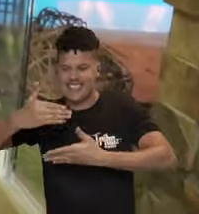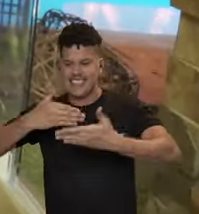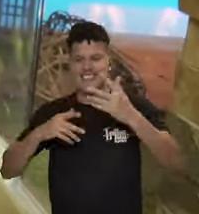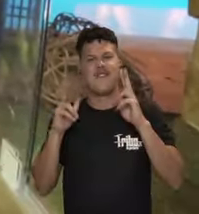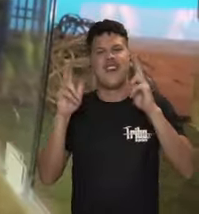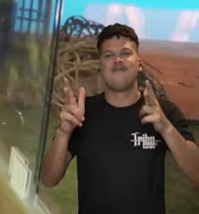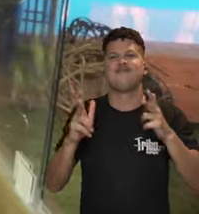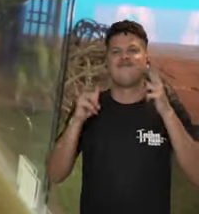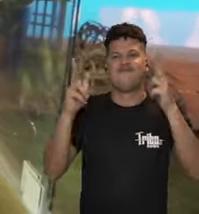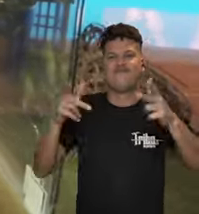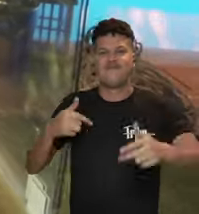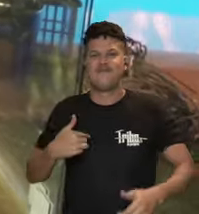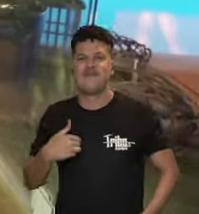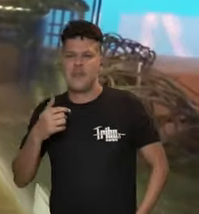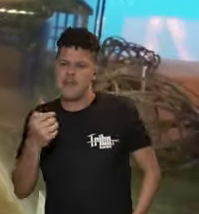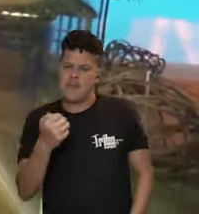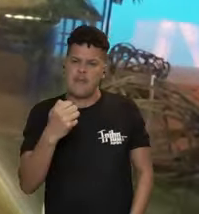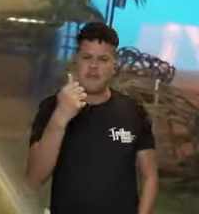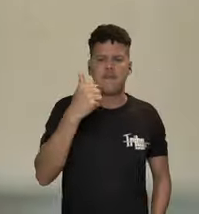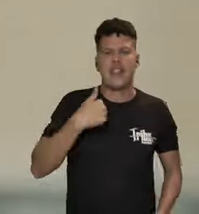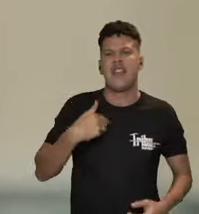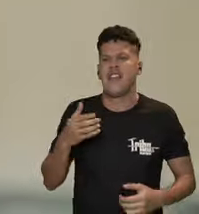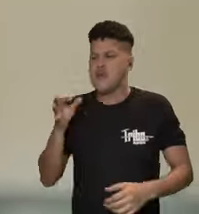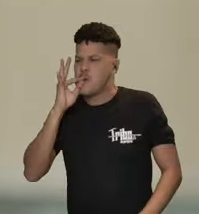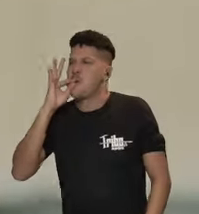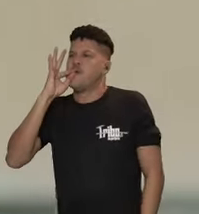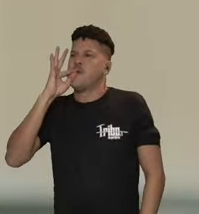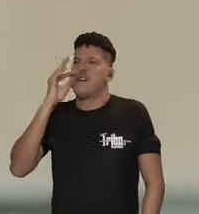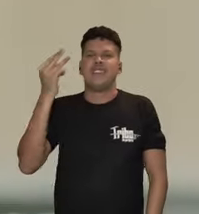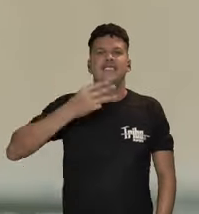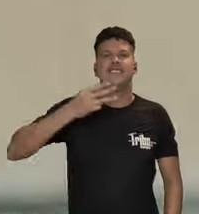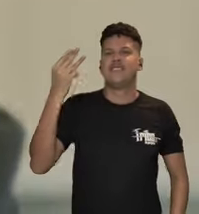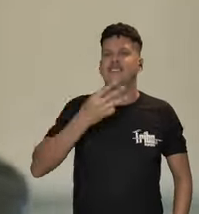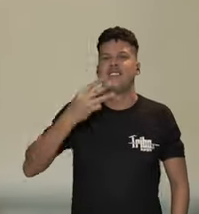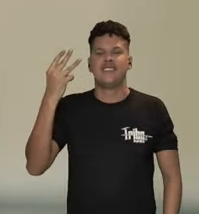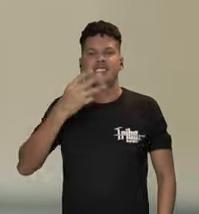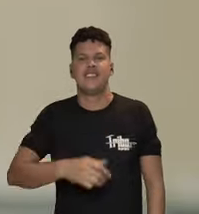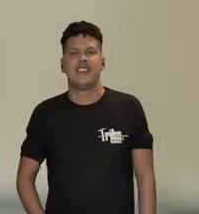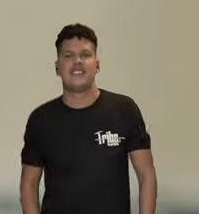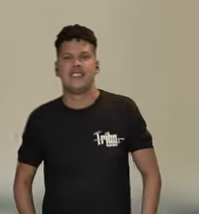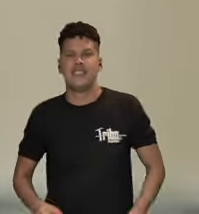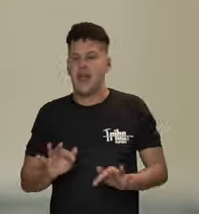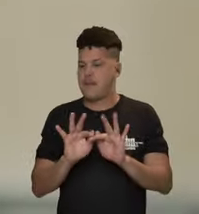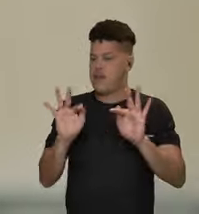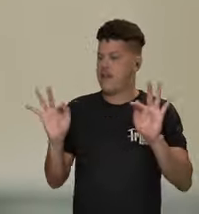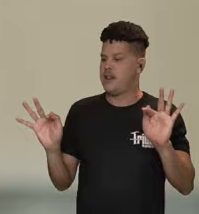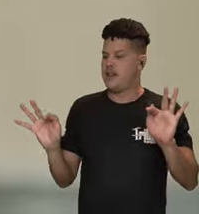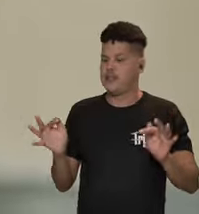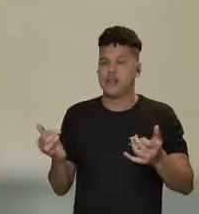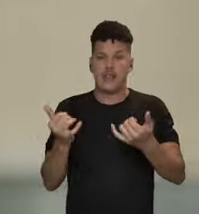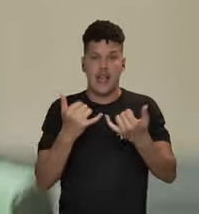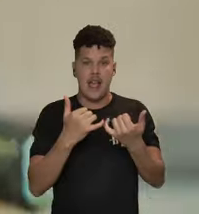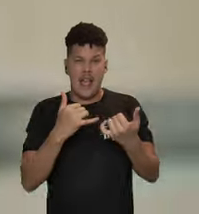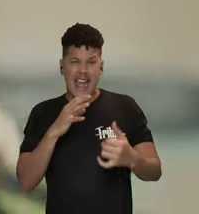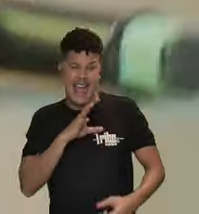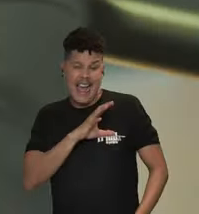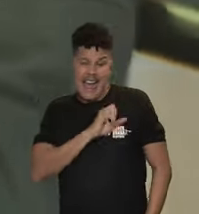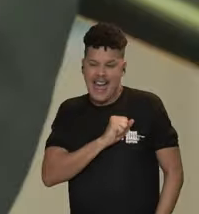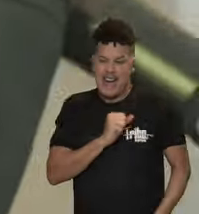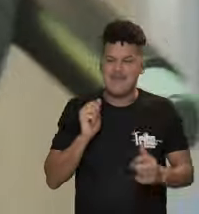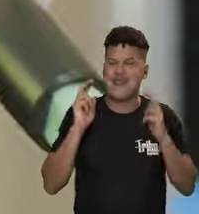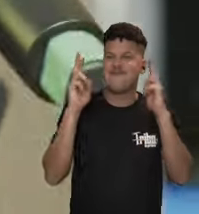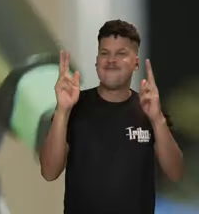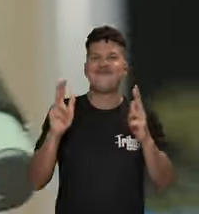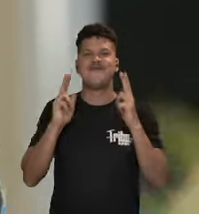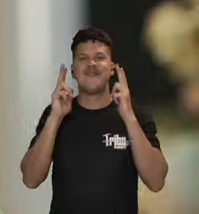eu isqueiro e blunt pra gozar. Jutex, sincero, cortante. Apenas um amante do frevo e da madruga que